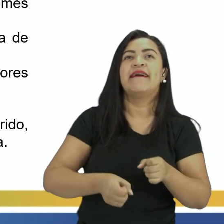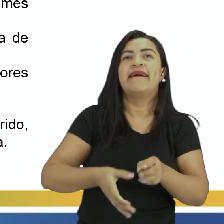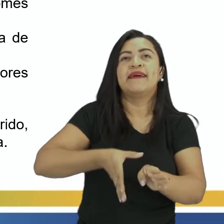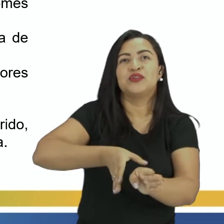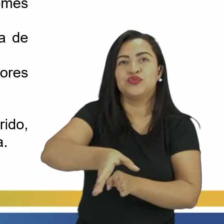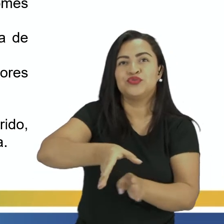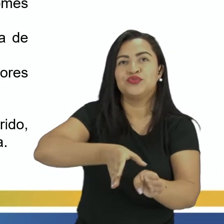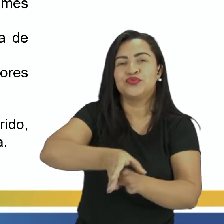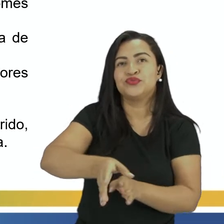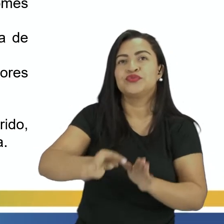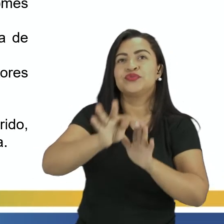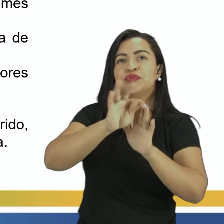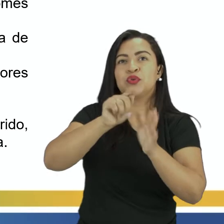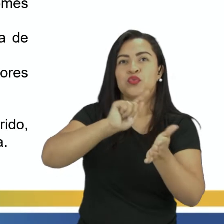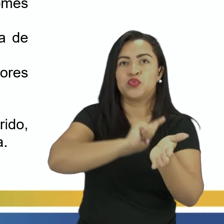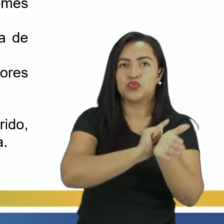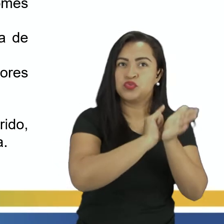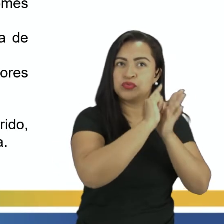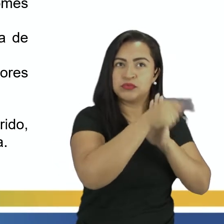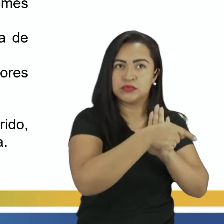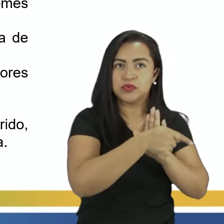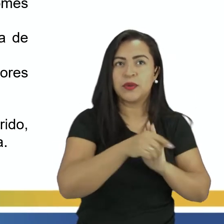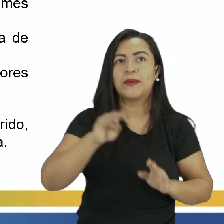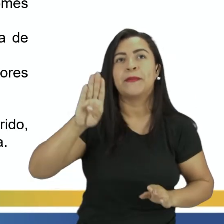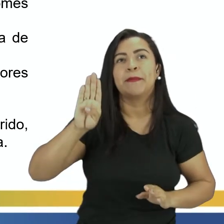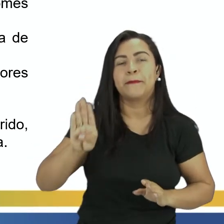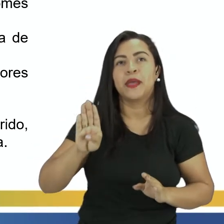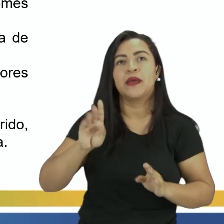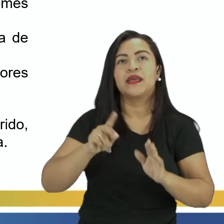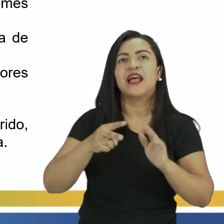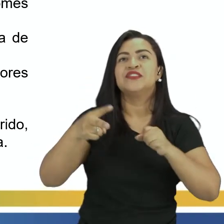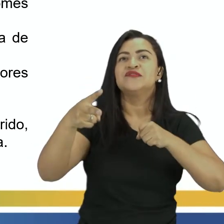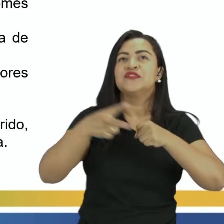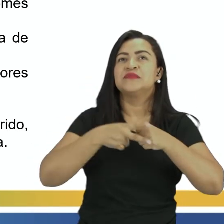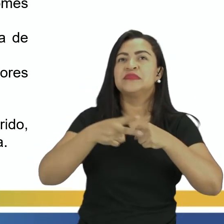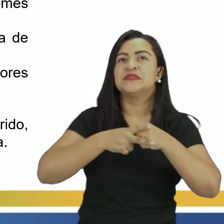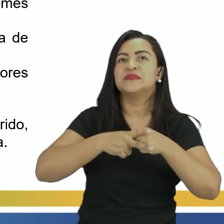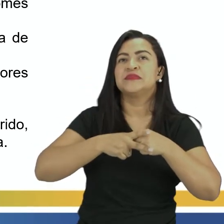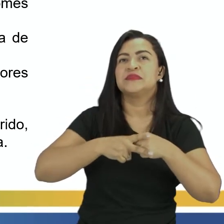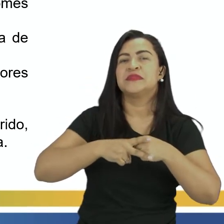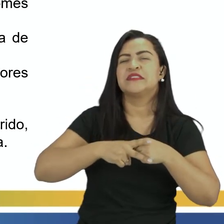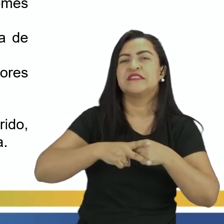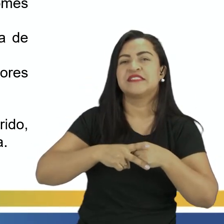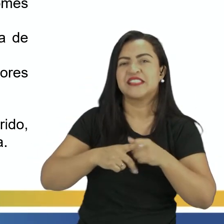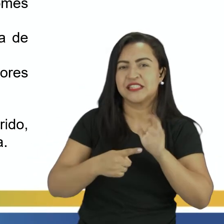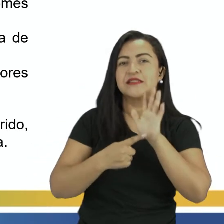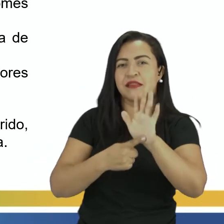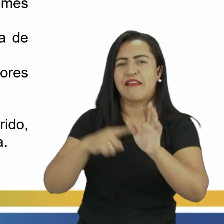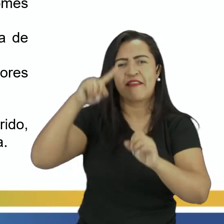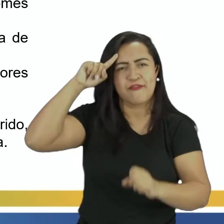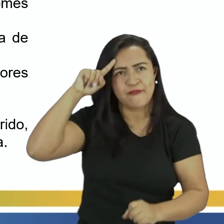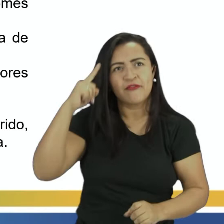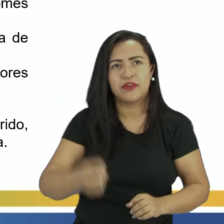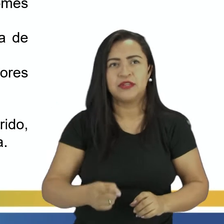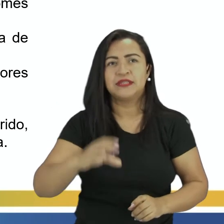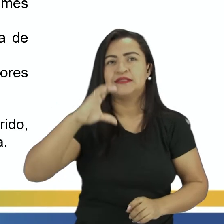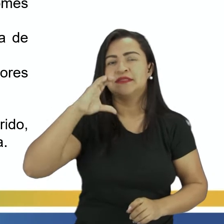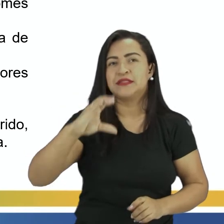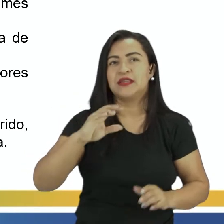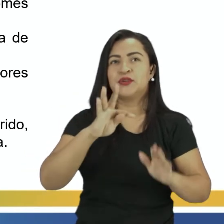imperativo evidencia que se trata de um texto injuntivo. Letra C. O texto caracteriza-se